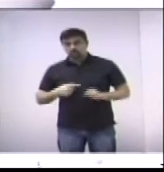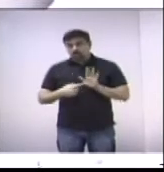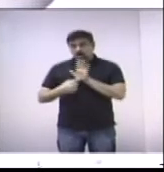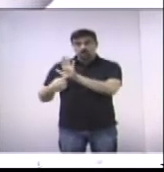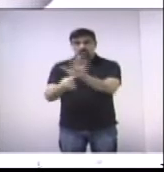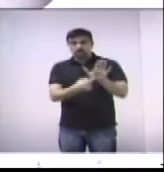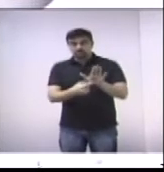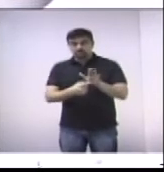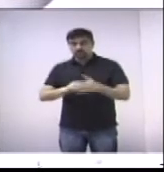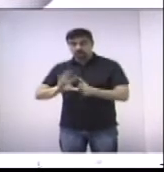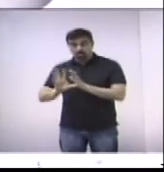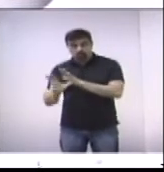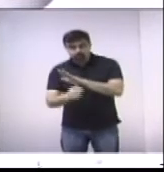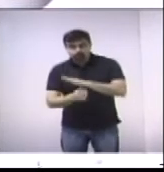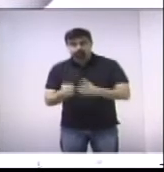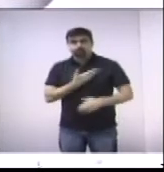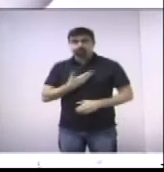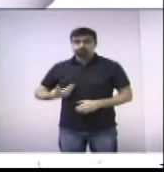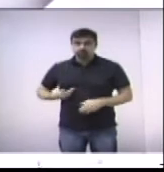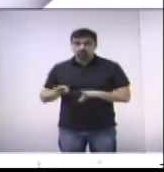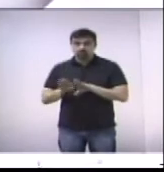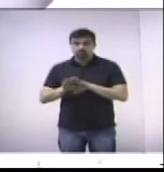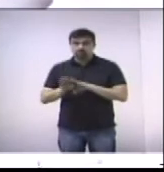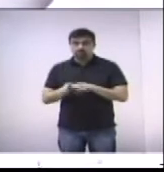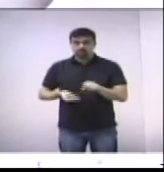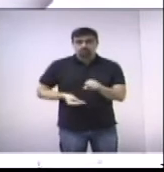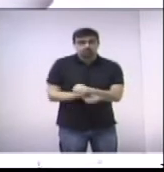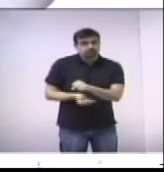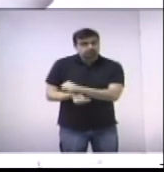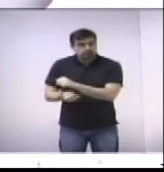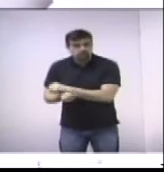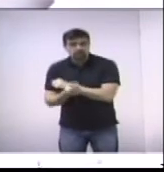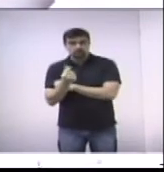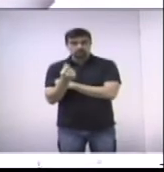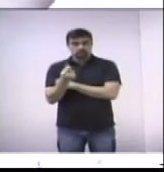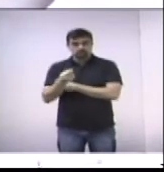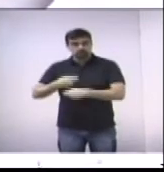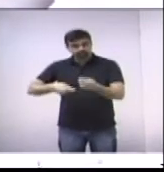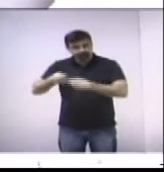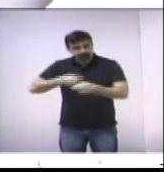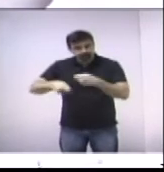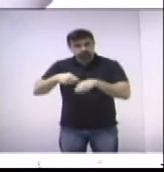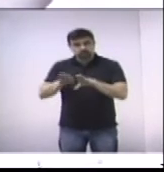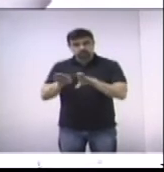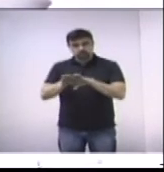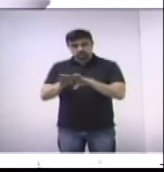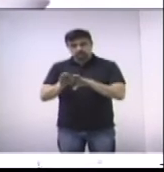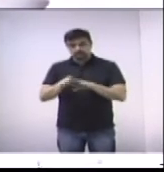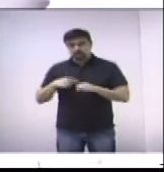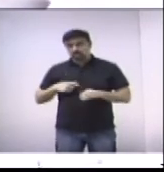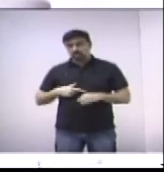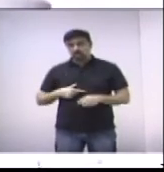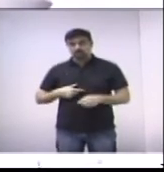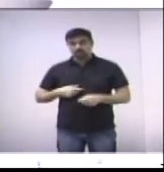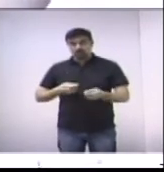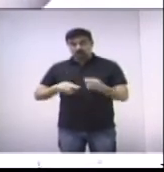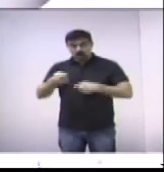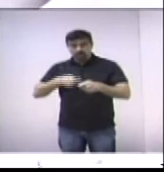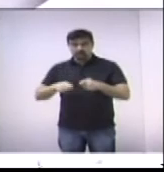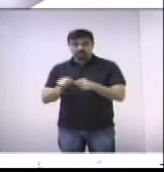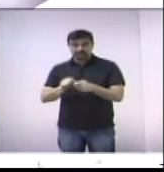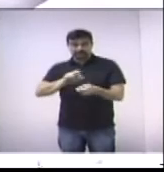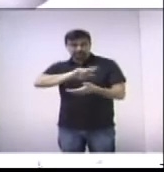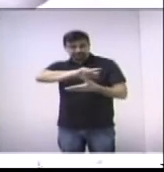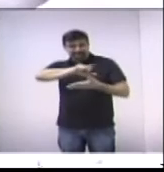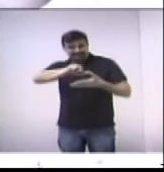lesivos ao patrimônio público, mas também por força de disposição constitucional expressa, daquelas que violam a moralidade administrativa, entre outros